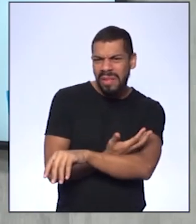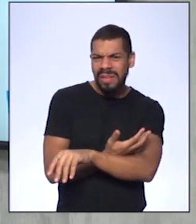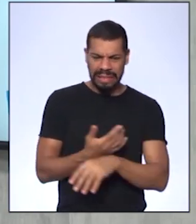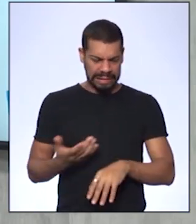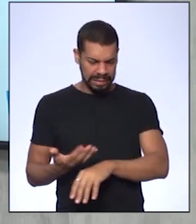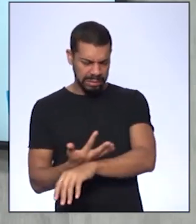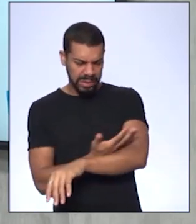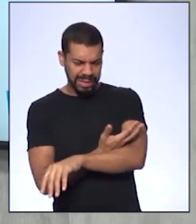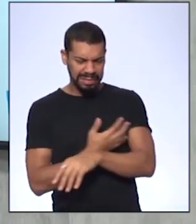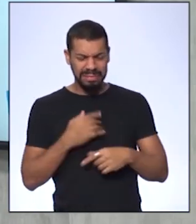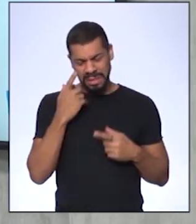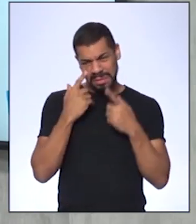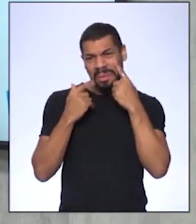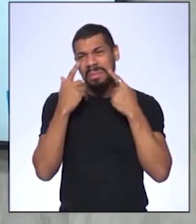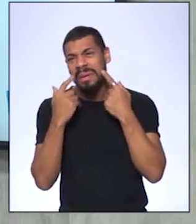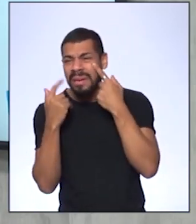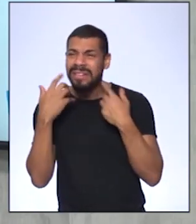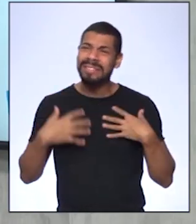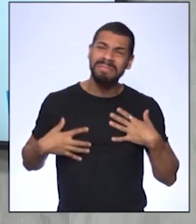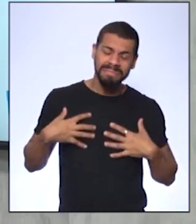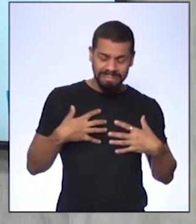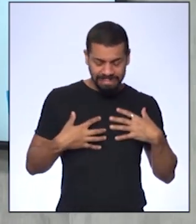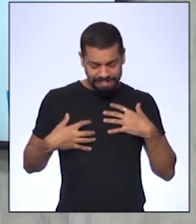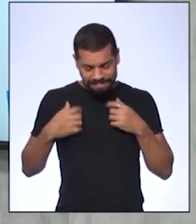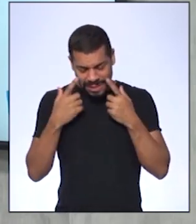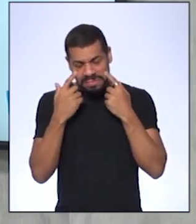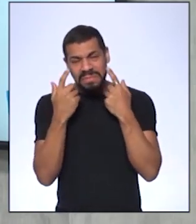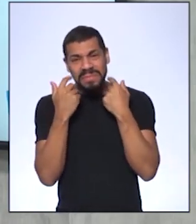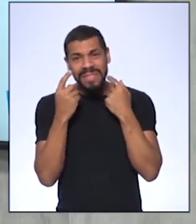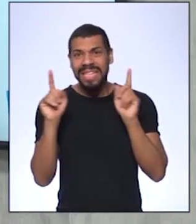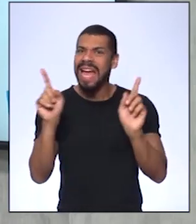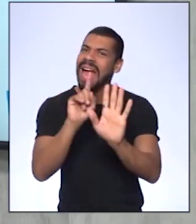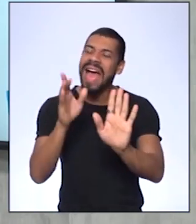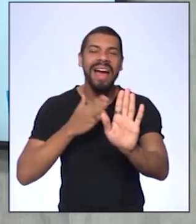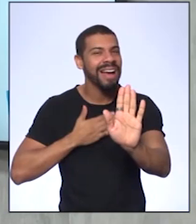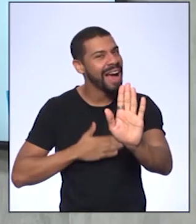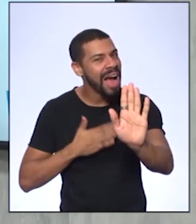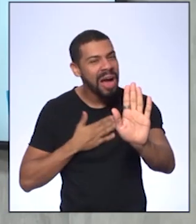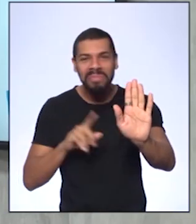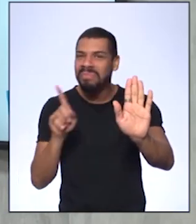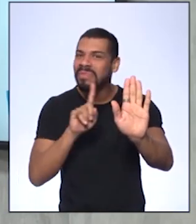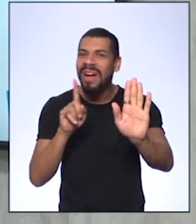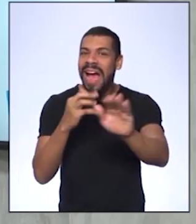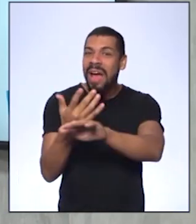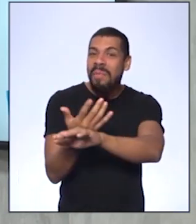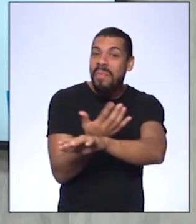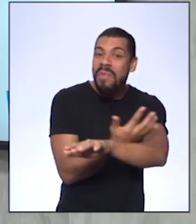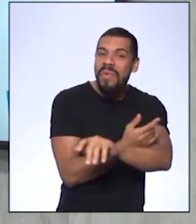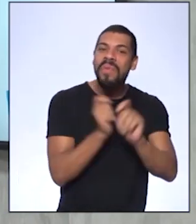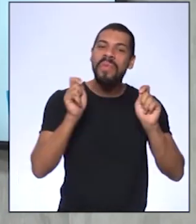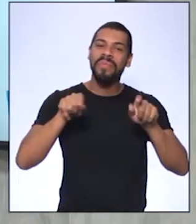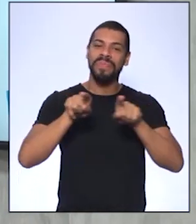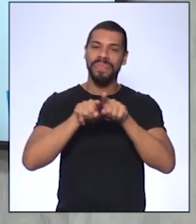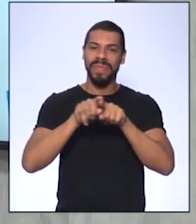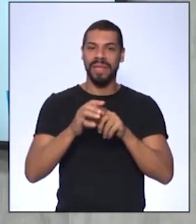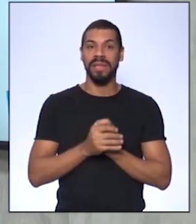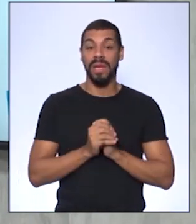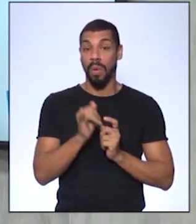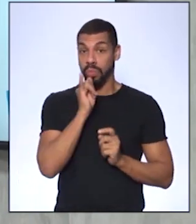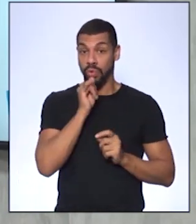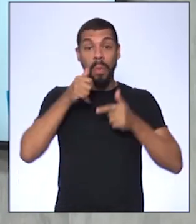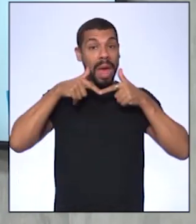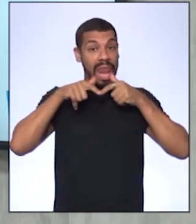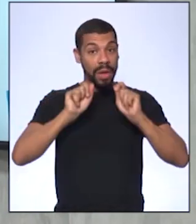algo emocionado, chorar, levar ao choro? Não, pelo amor de Deus. Emotivo tem a ver com isso aqui, Ela é